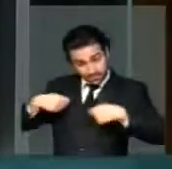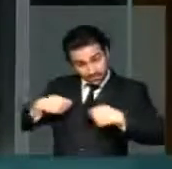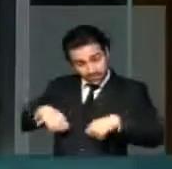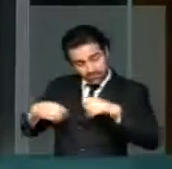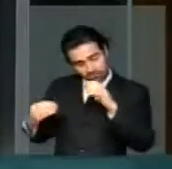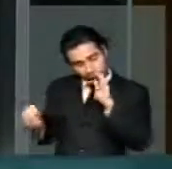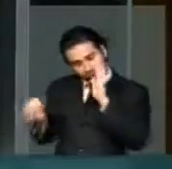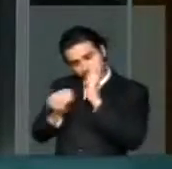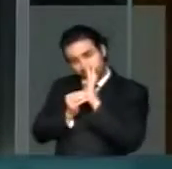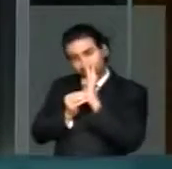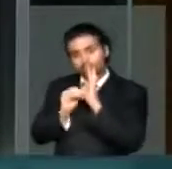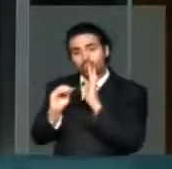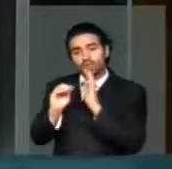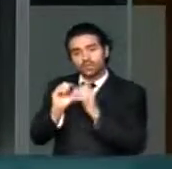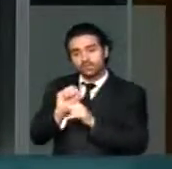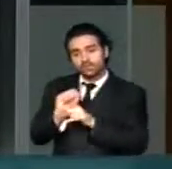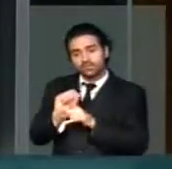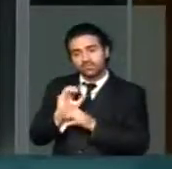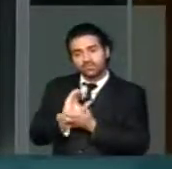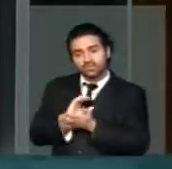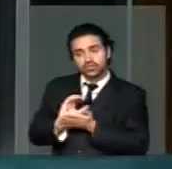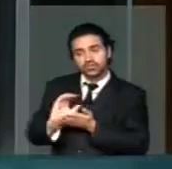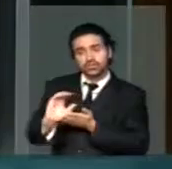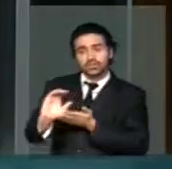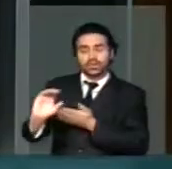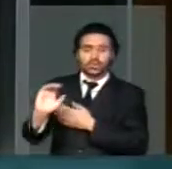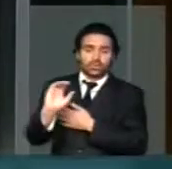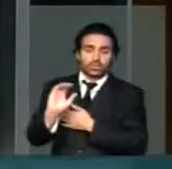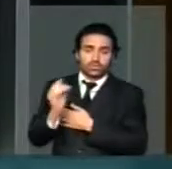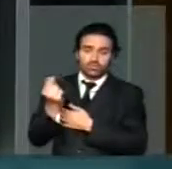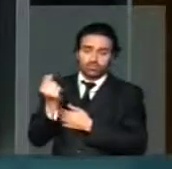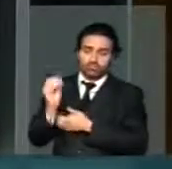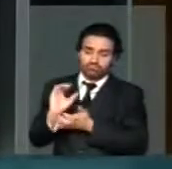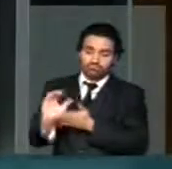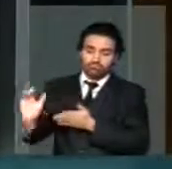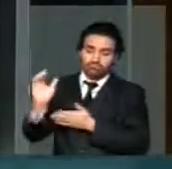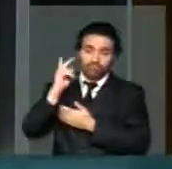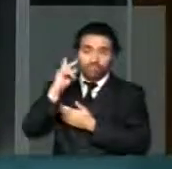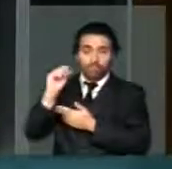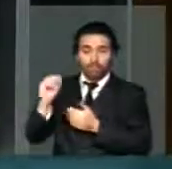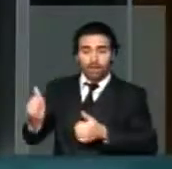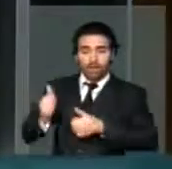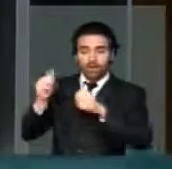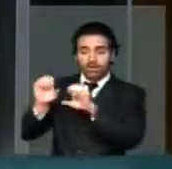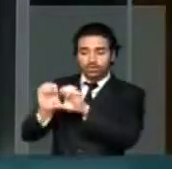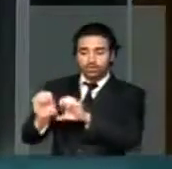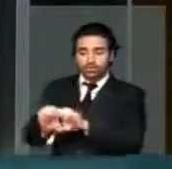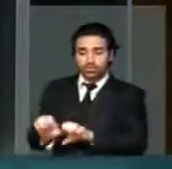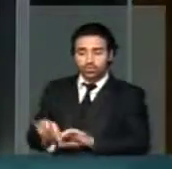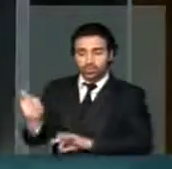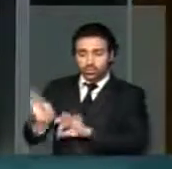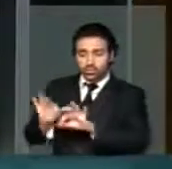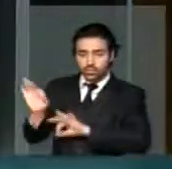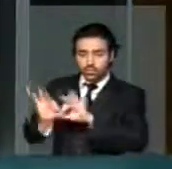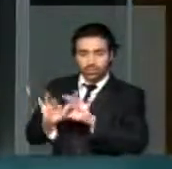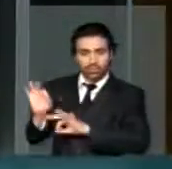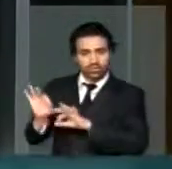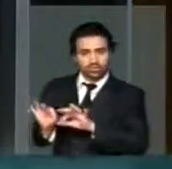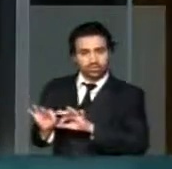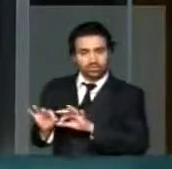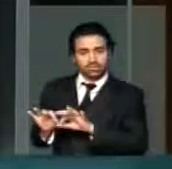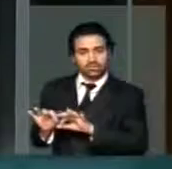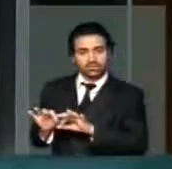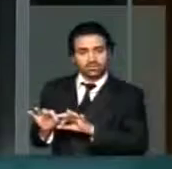estabelecer investimentos Para viabilizar a melhor infraestrutura possível para